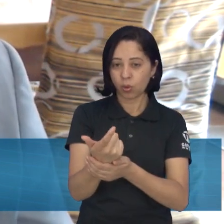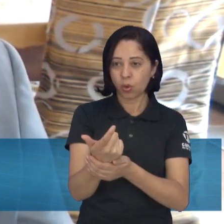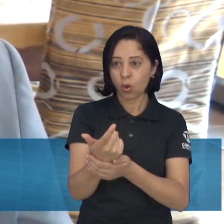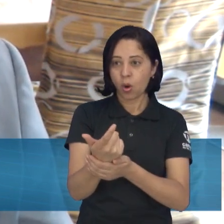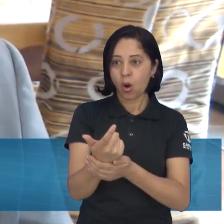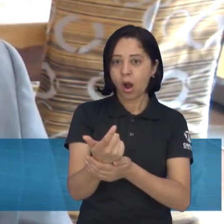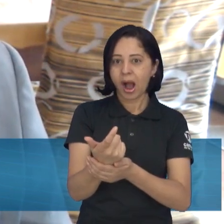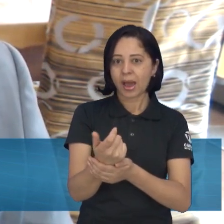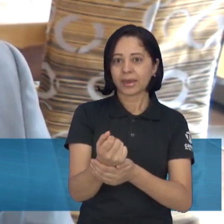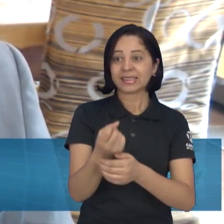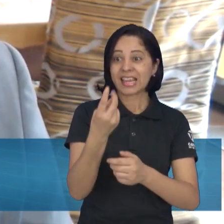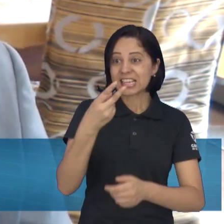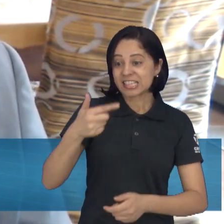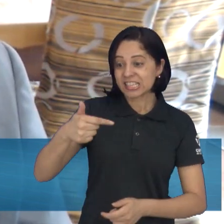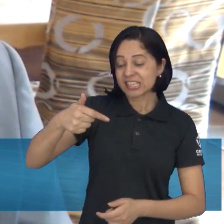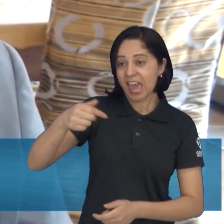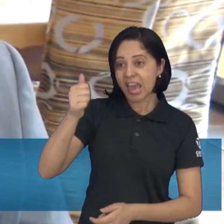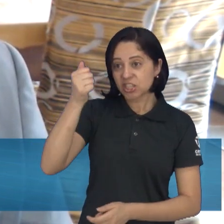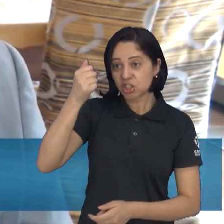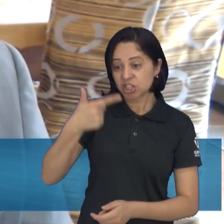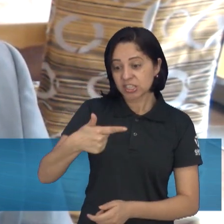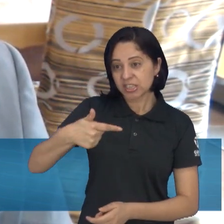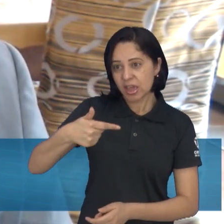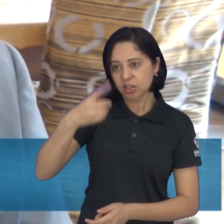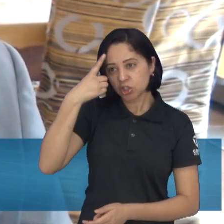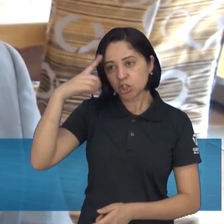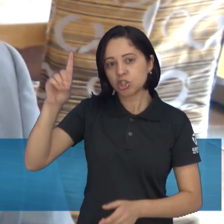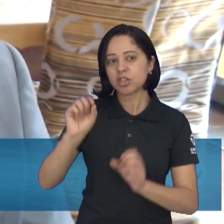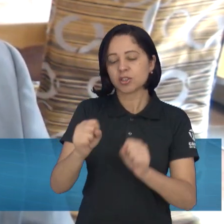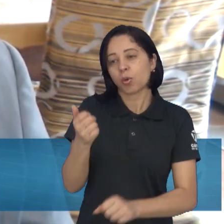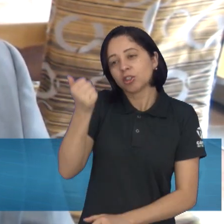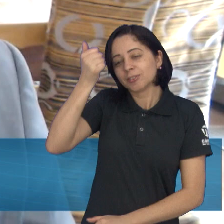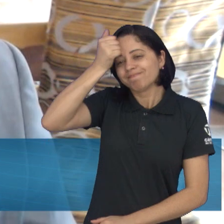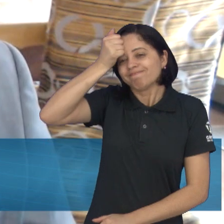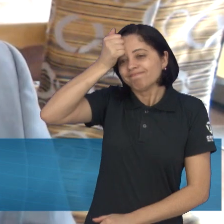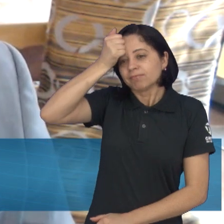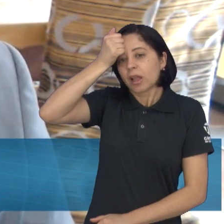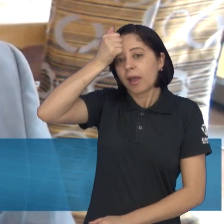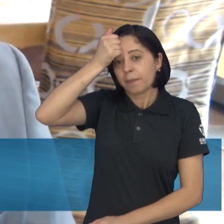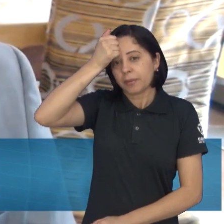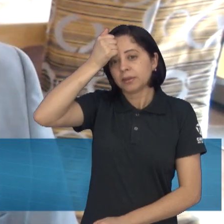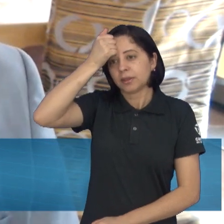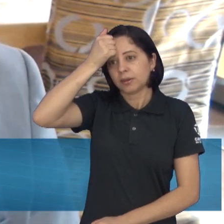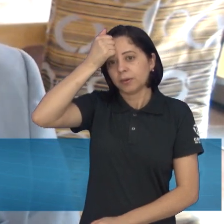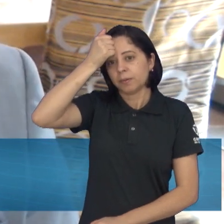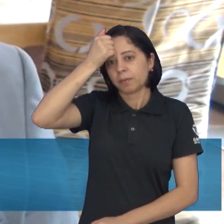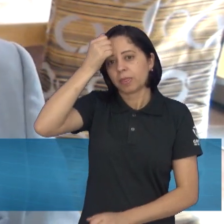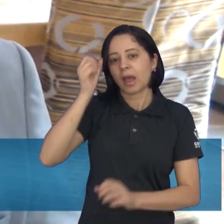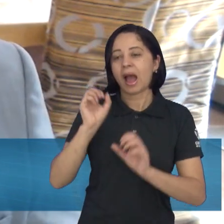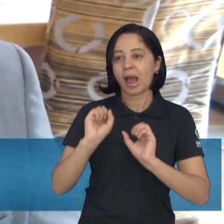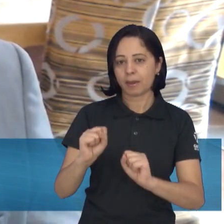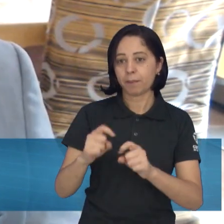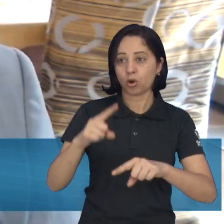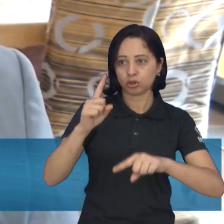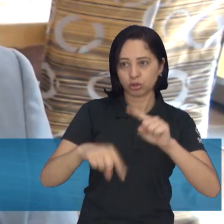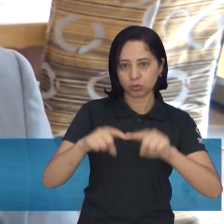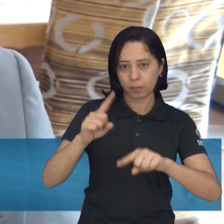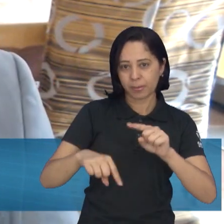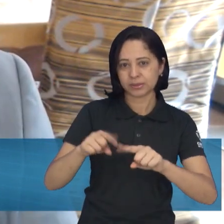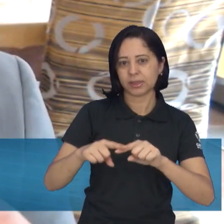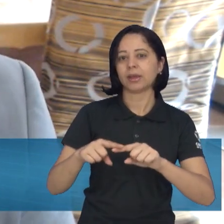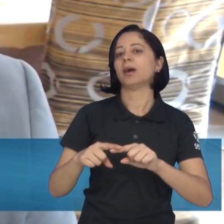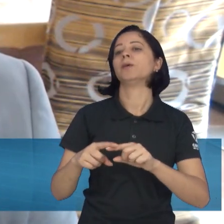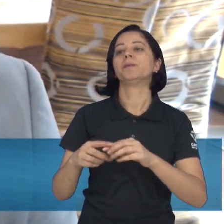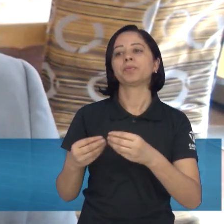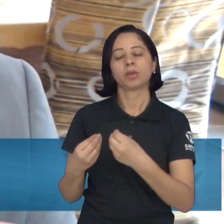né, para exercer o seu direito de arrependimento. Dessa forma, considerando que quando a